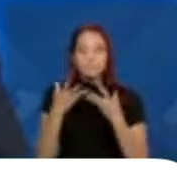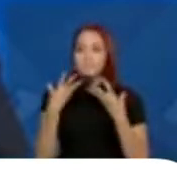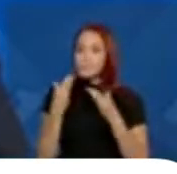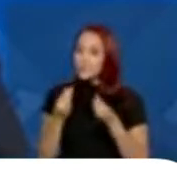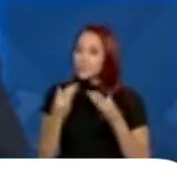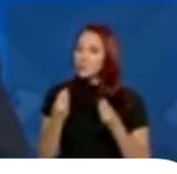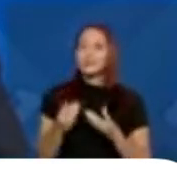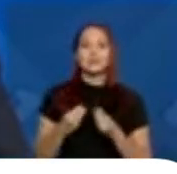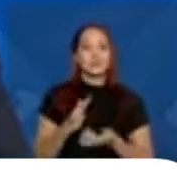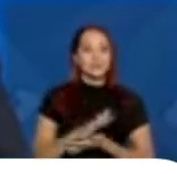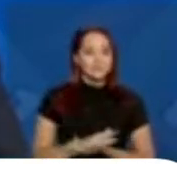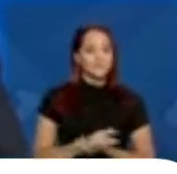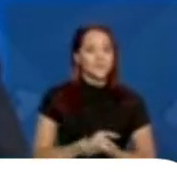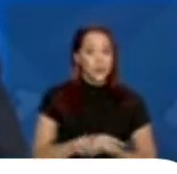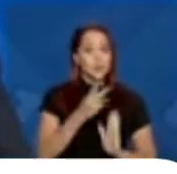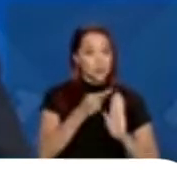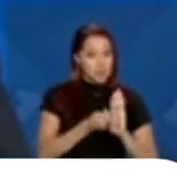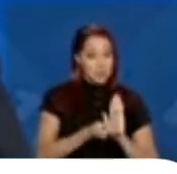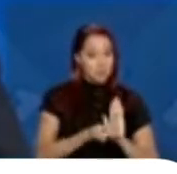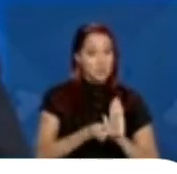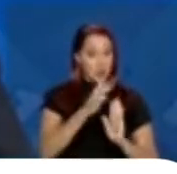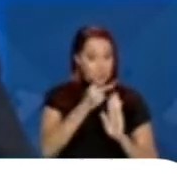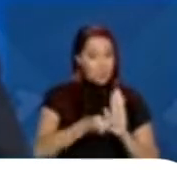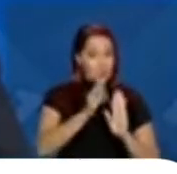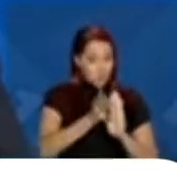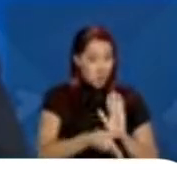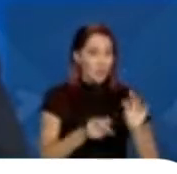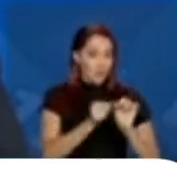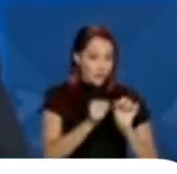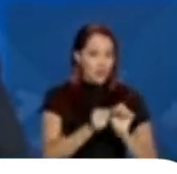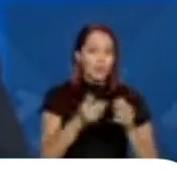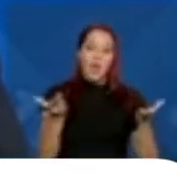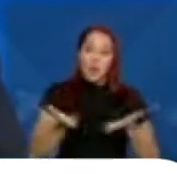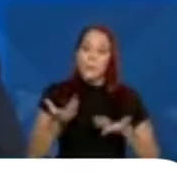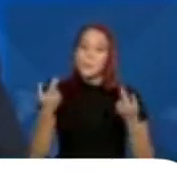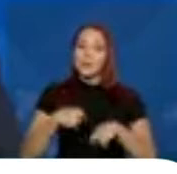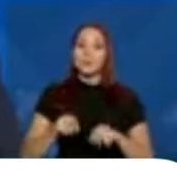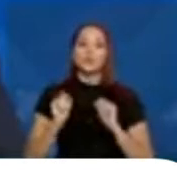E o planejamento já foi feito. Agora nós temos a conduta.